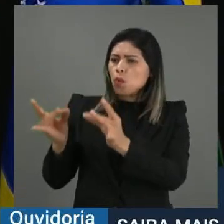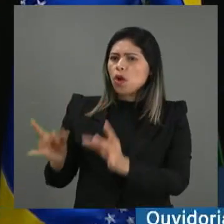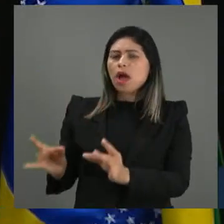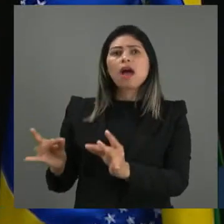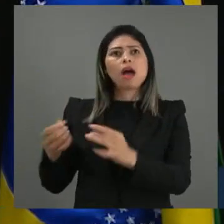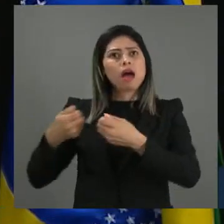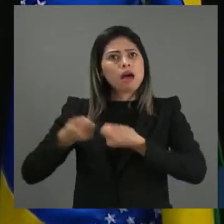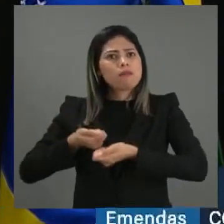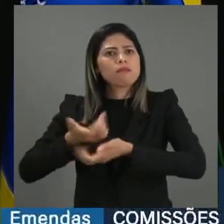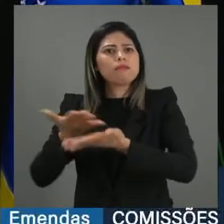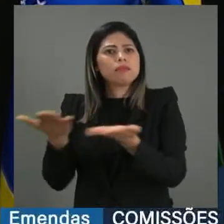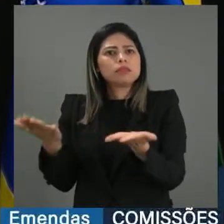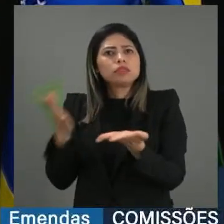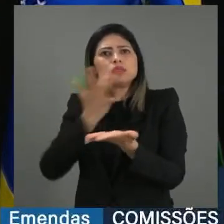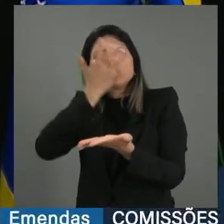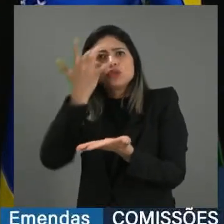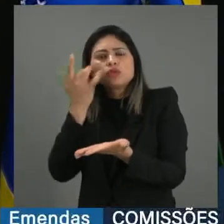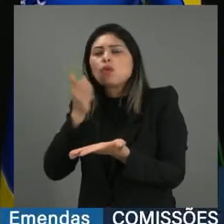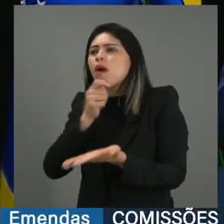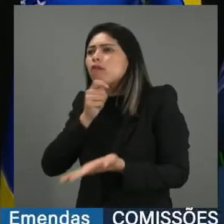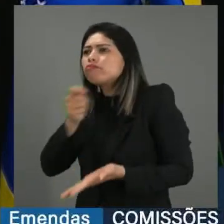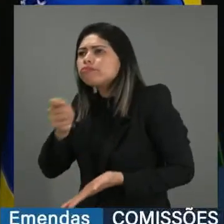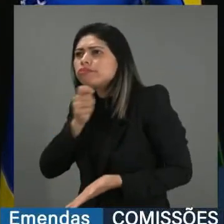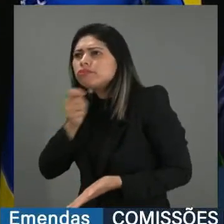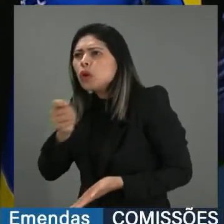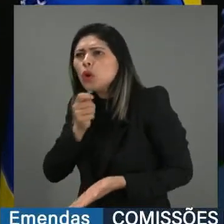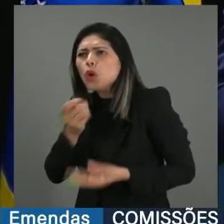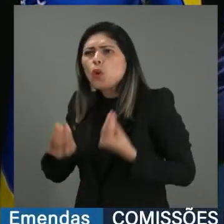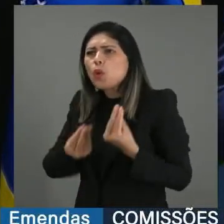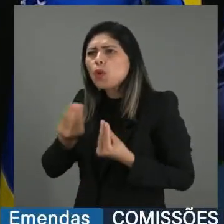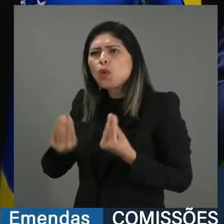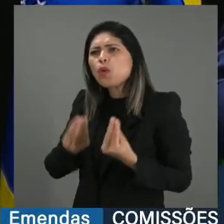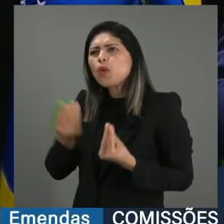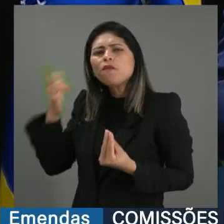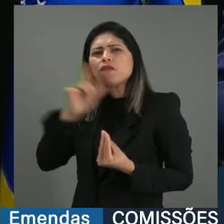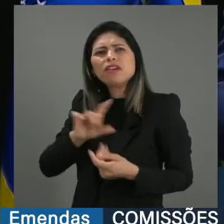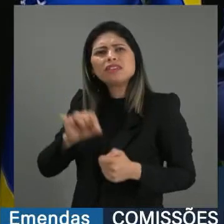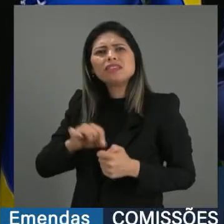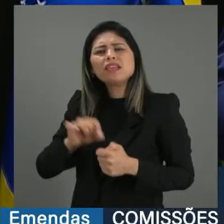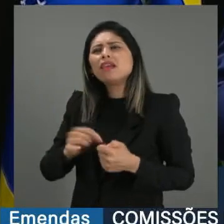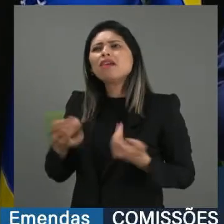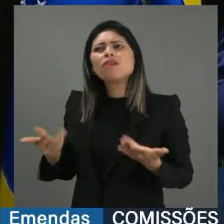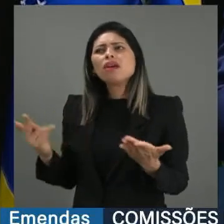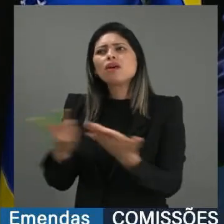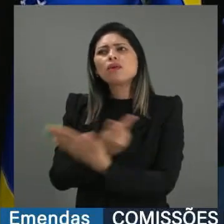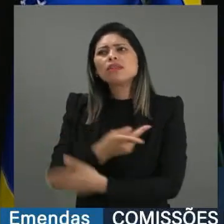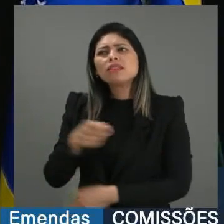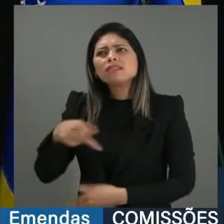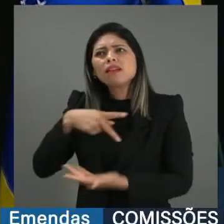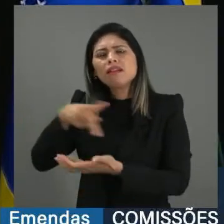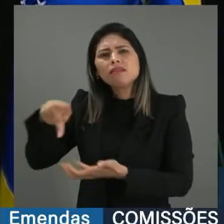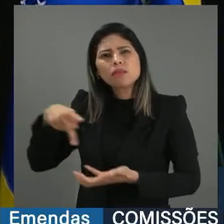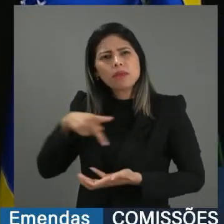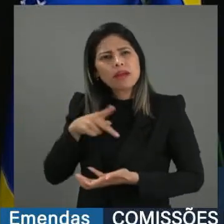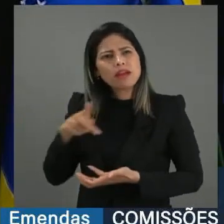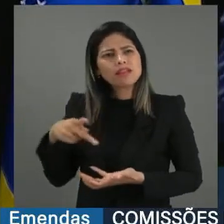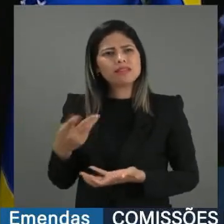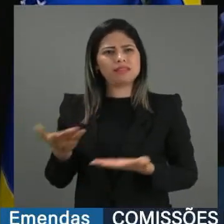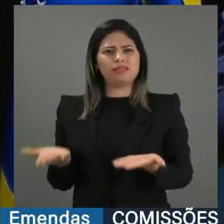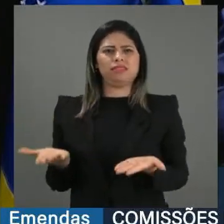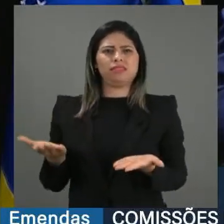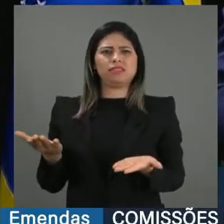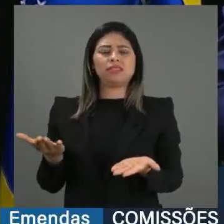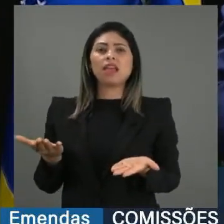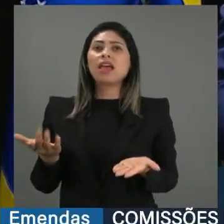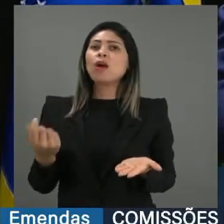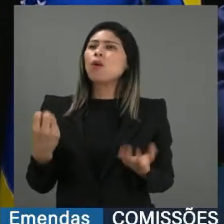seus convidados, por seu entrevistado. Onde já se viu isso no planeta? Esse país está mesmo completamente